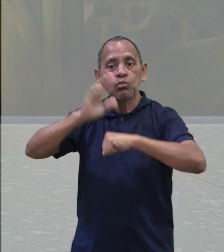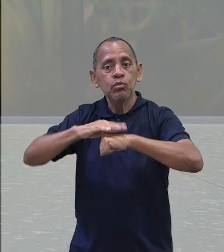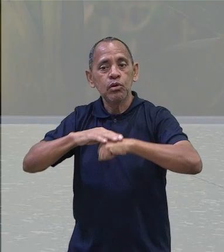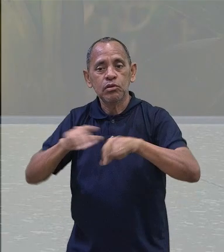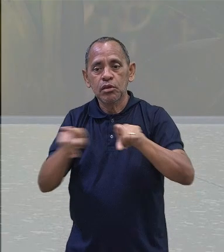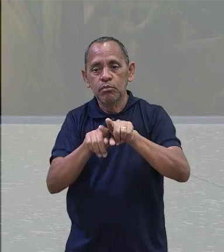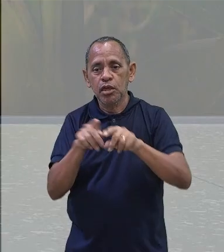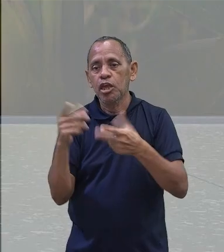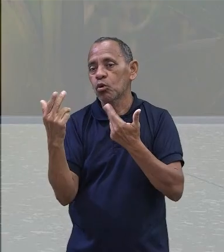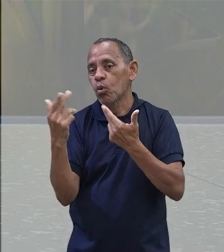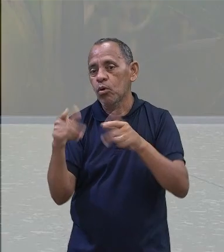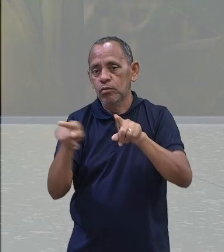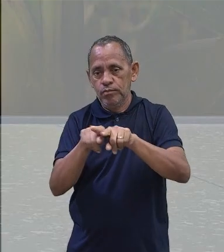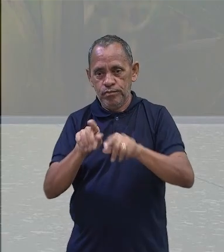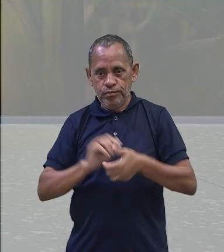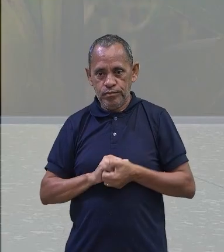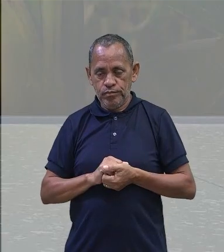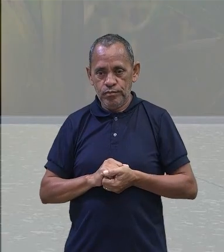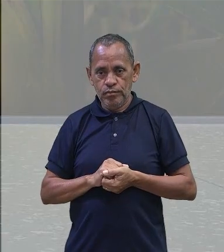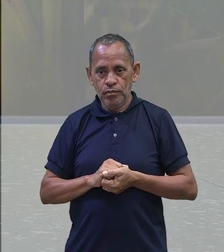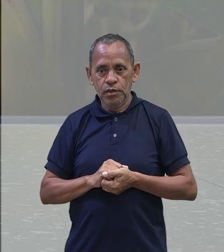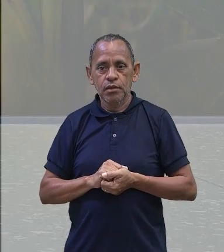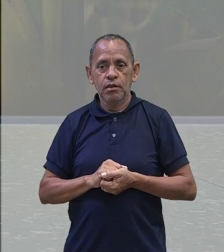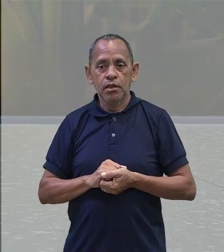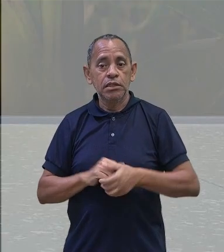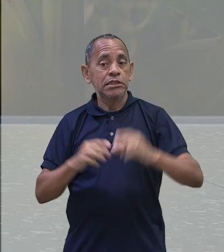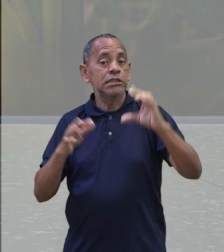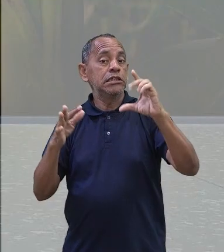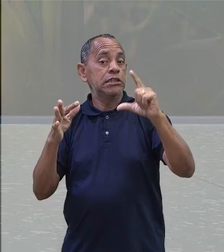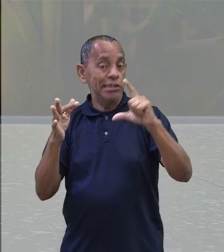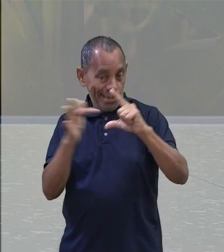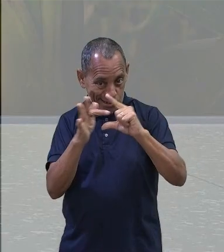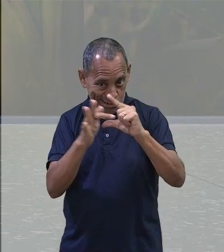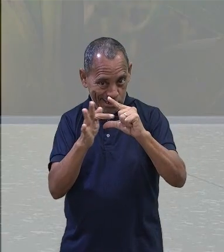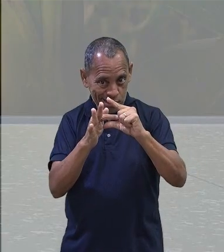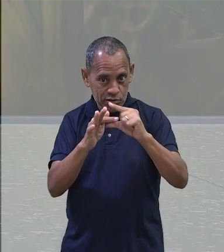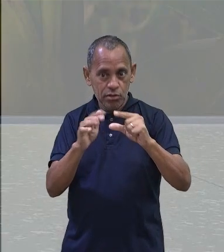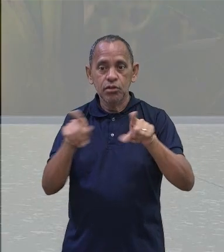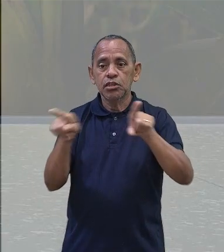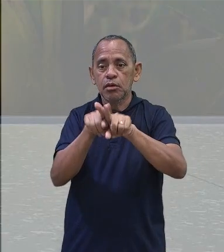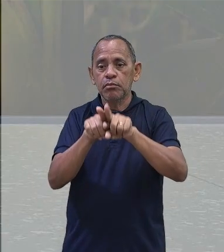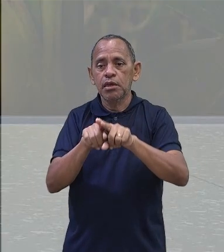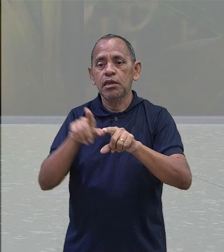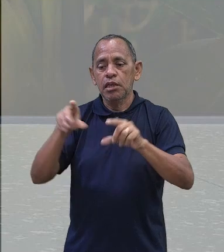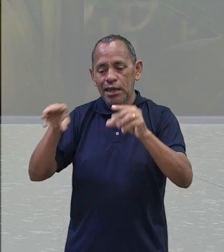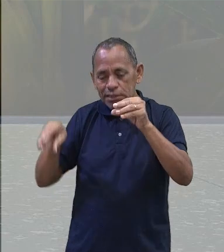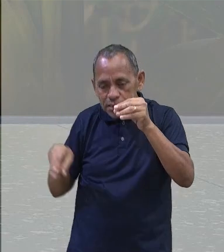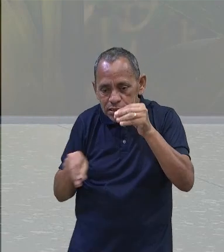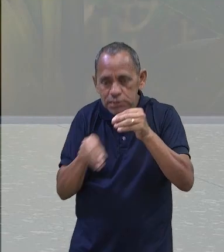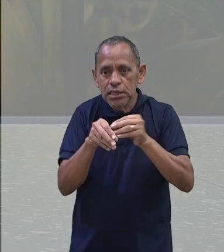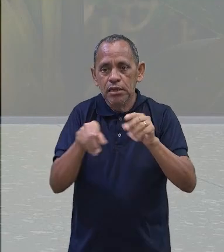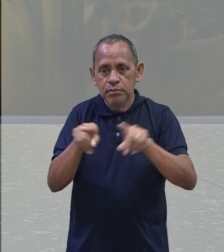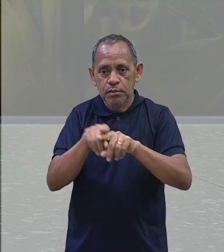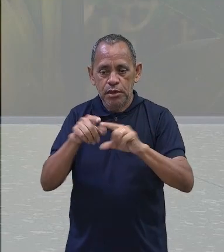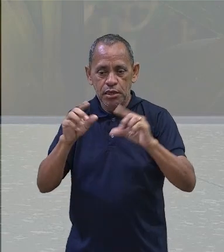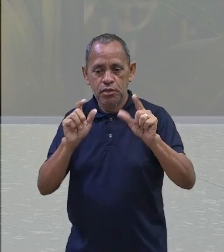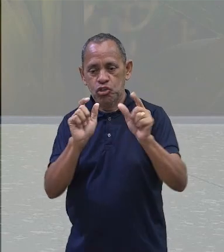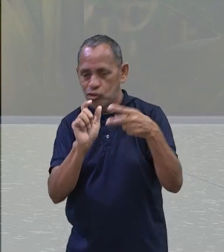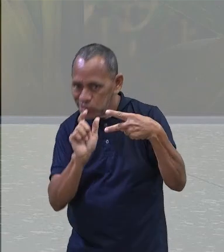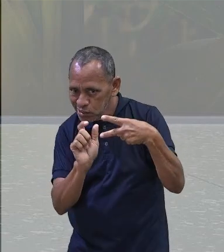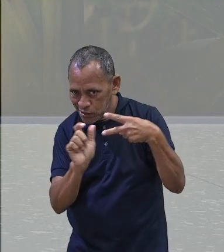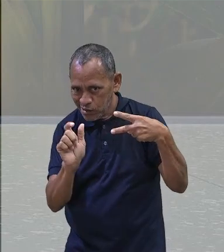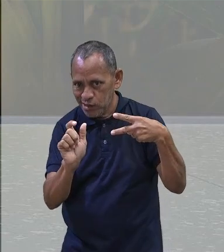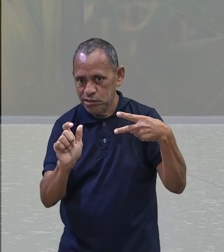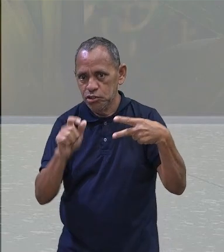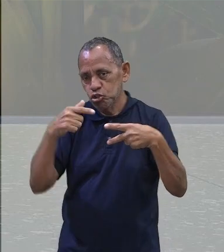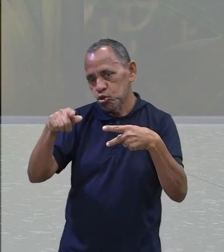dito, é um tipo de OGM que recebe um gene de outra espécie. Um exemplo de organismo